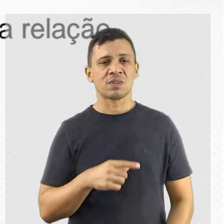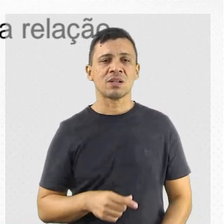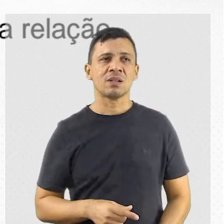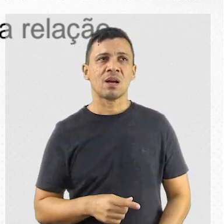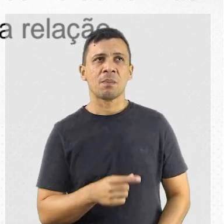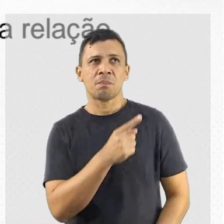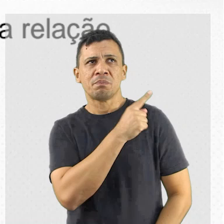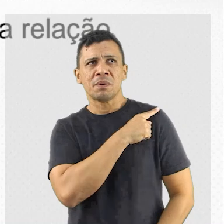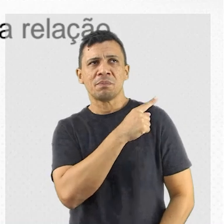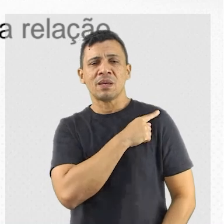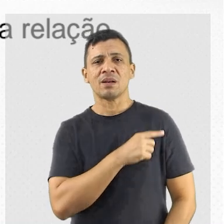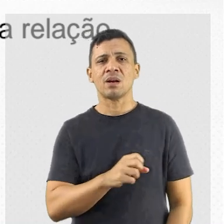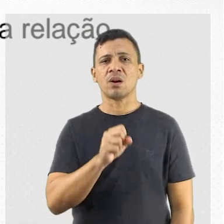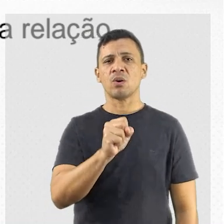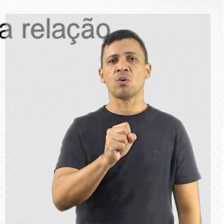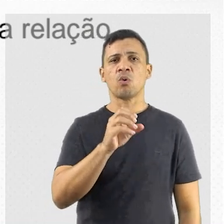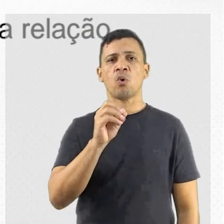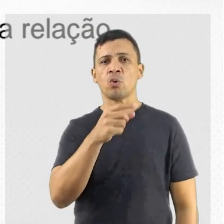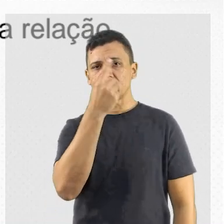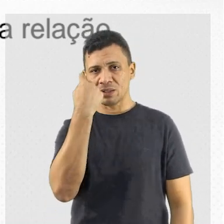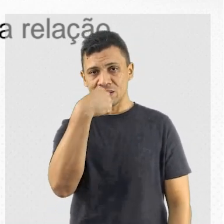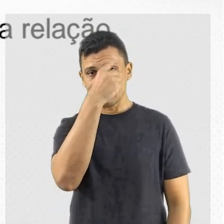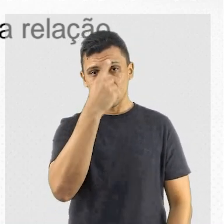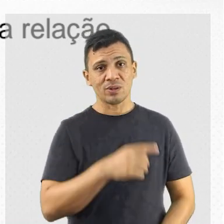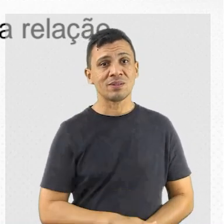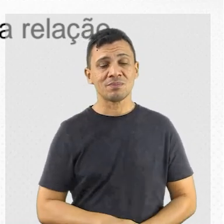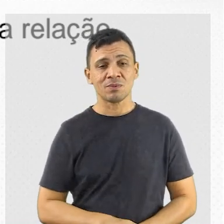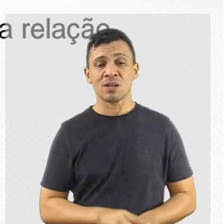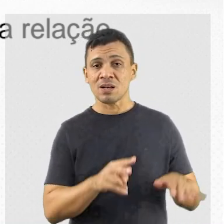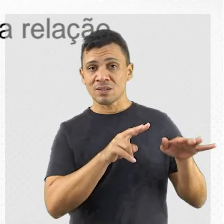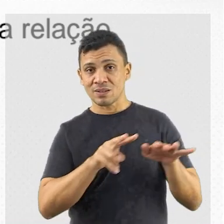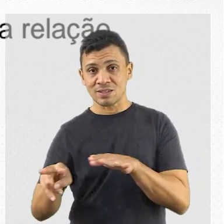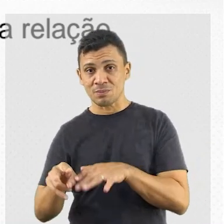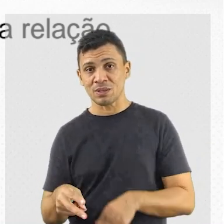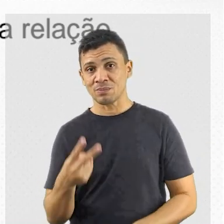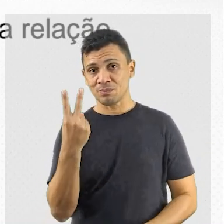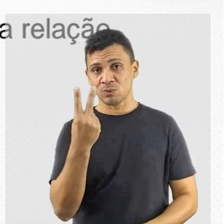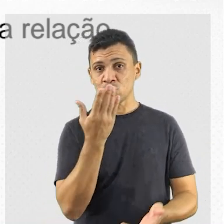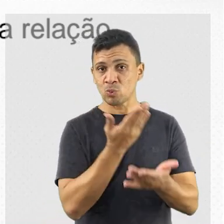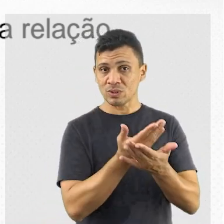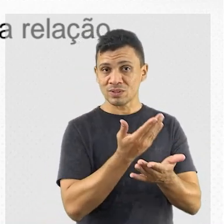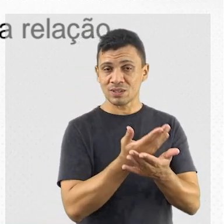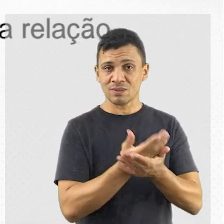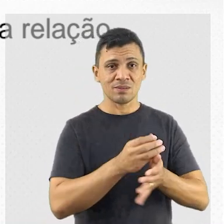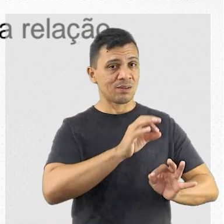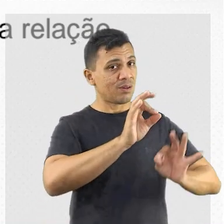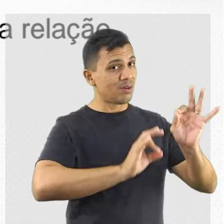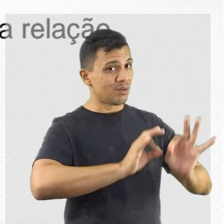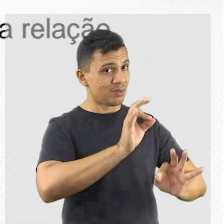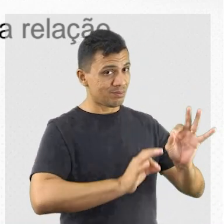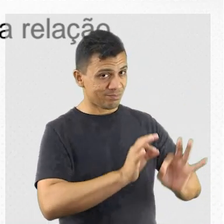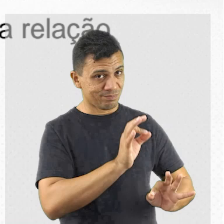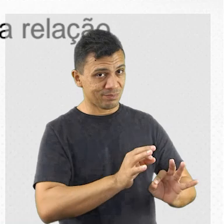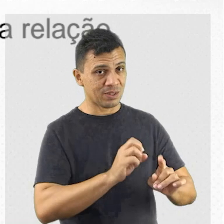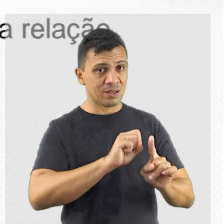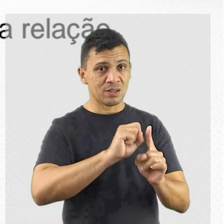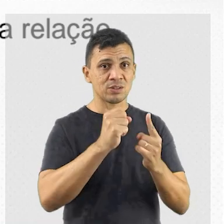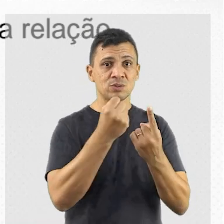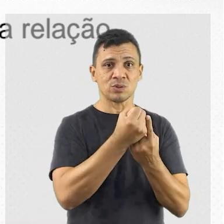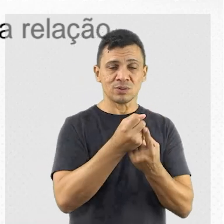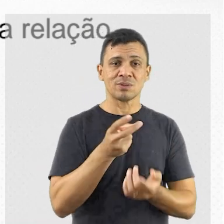racional, mostrando como as formas de autoridade influenciam a relação entre sociedade e sujeito. Então, o tempo